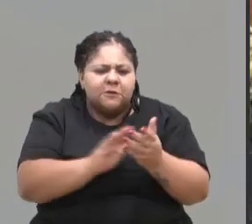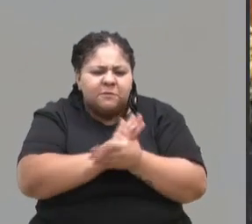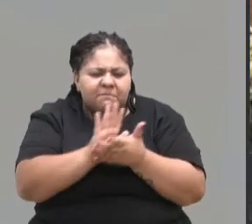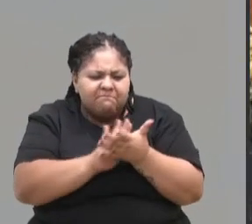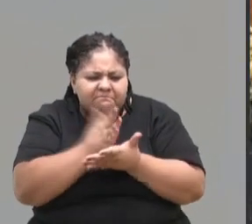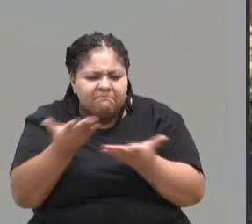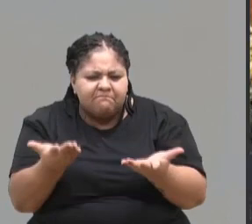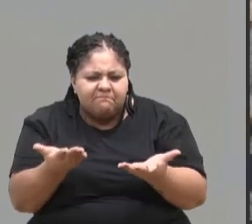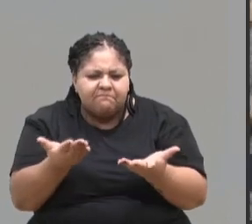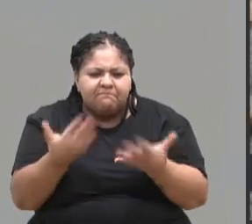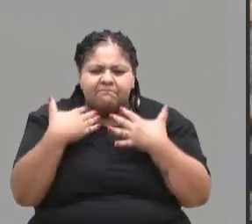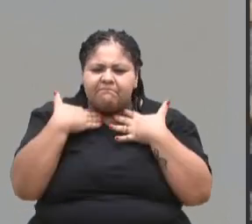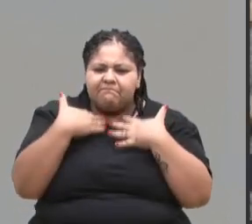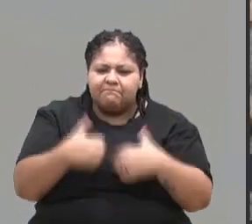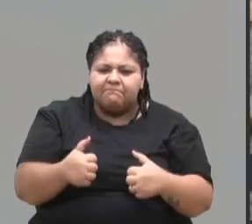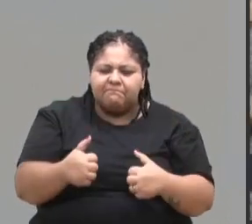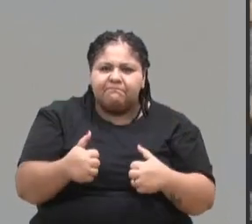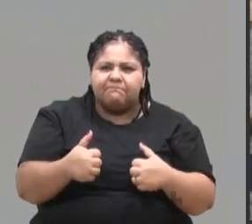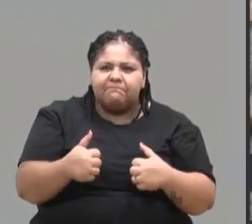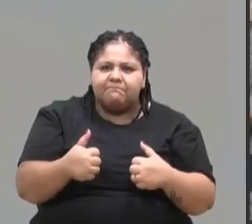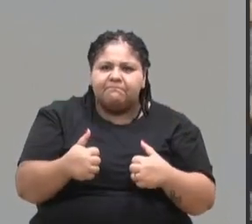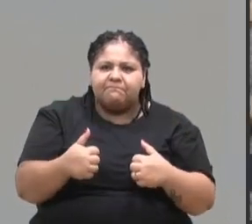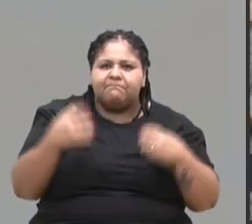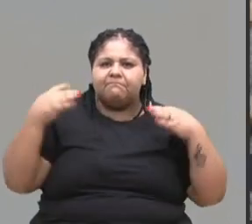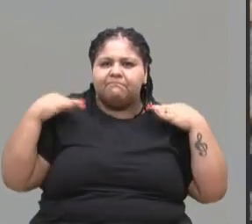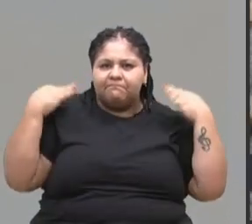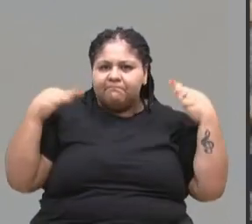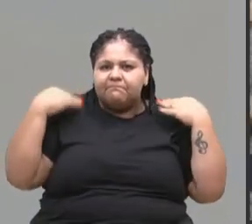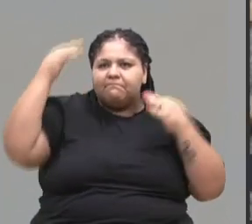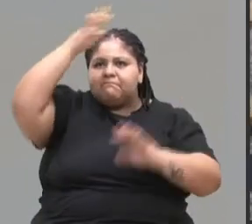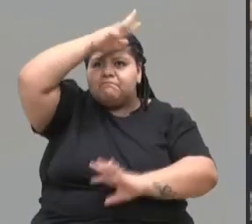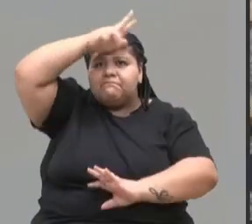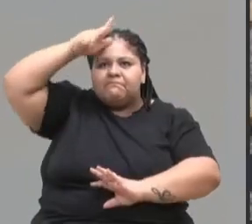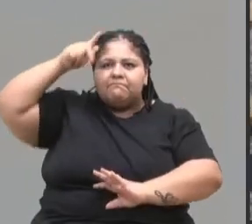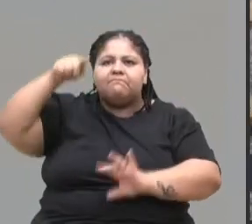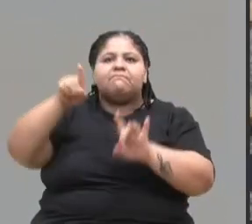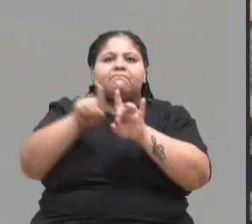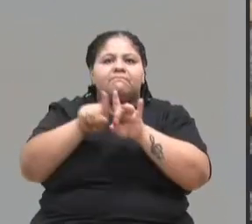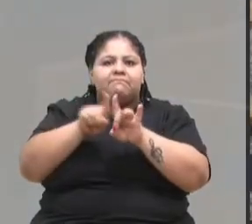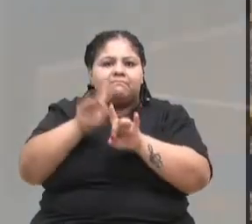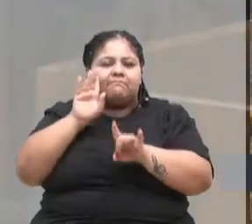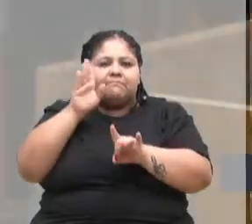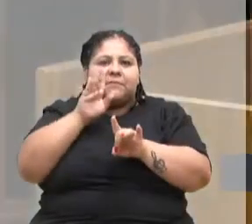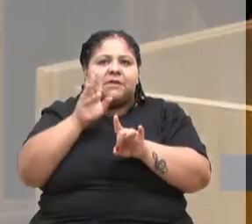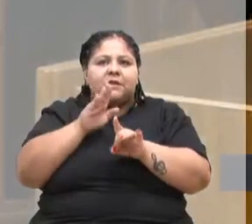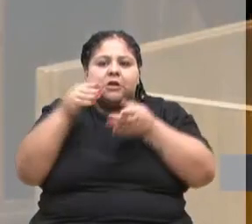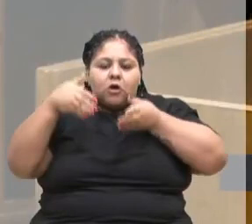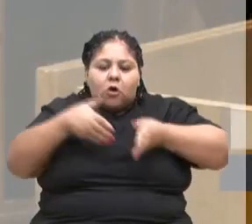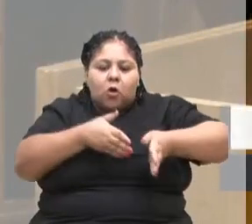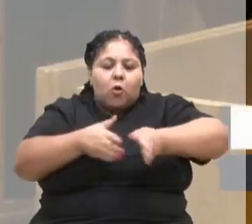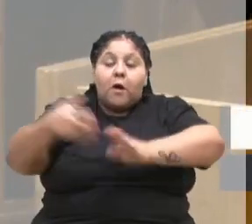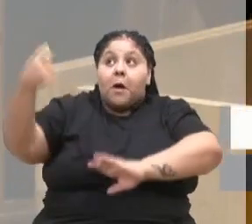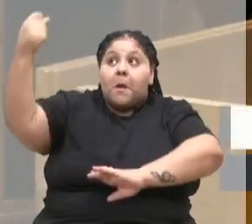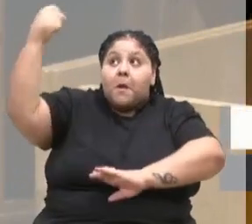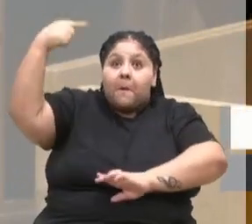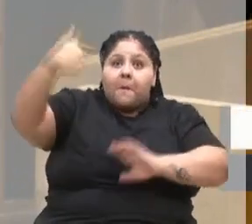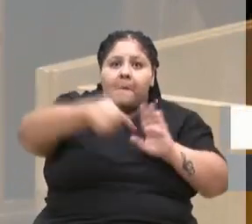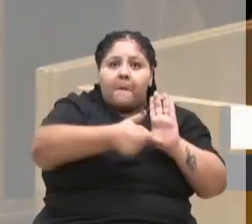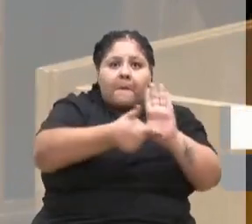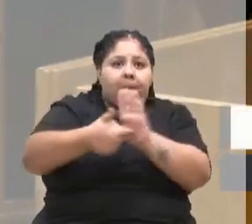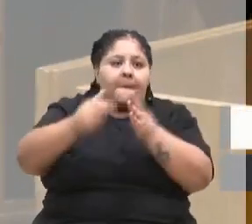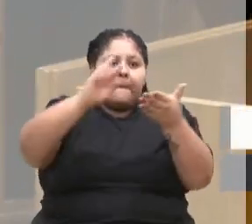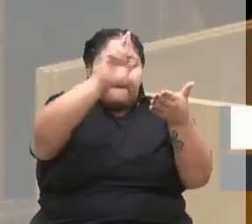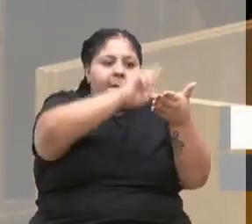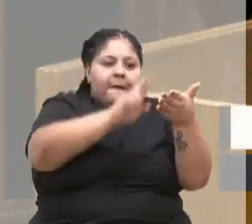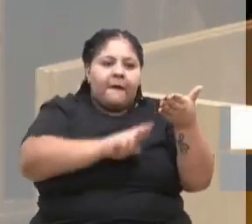Turismo, tampouco do município. O mesmo acontece com a Rota do Sol. Apresentamos um relatório ao